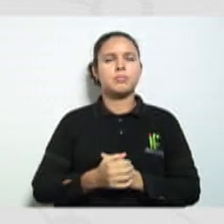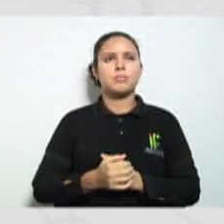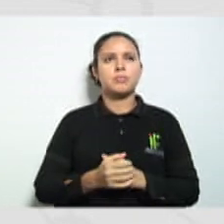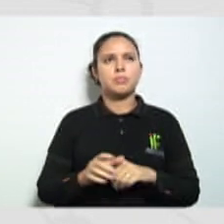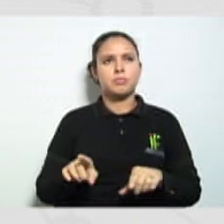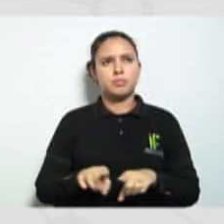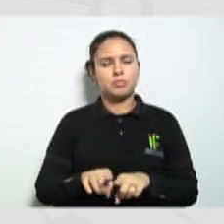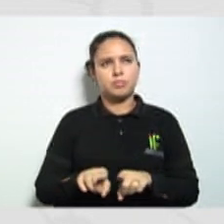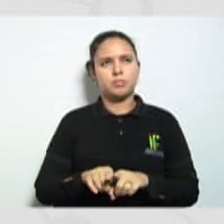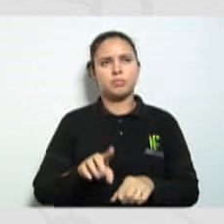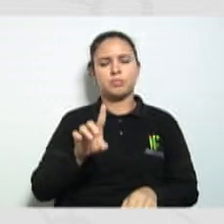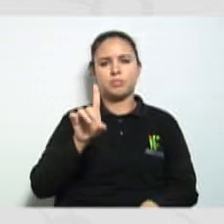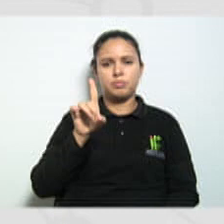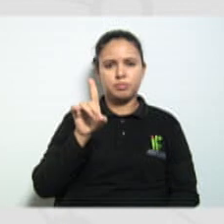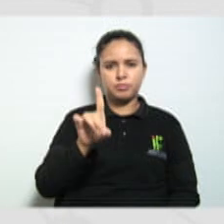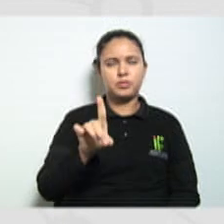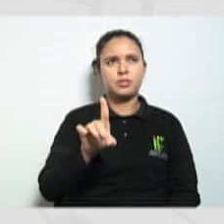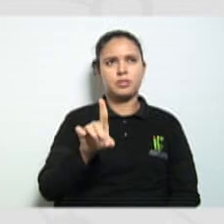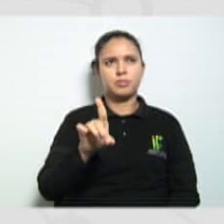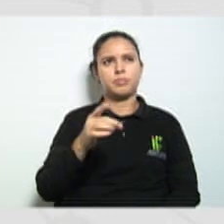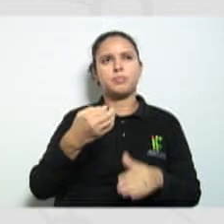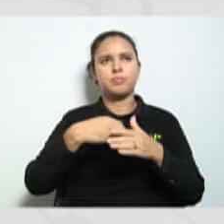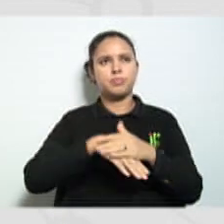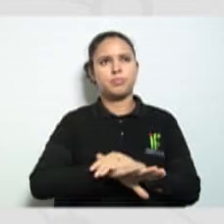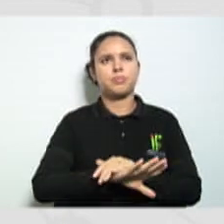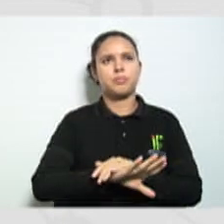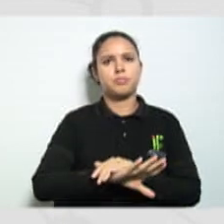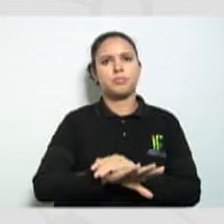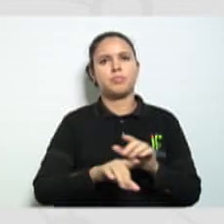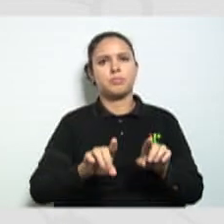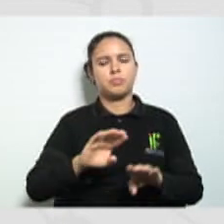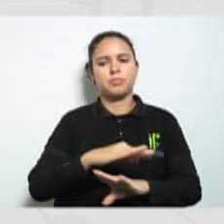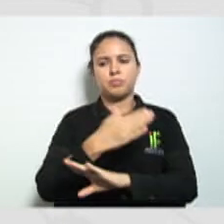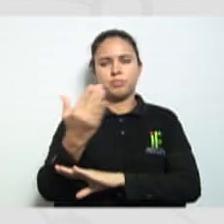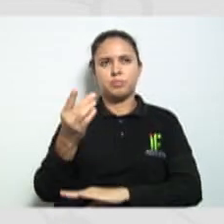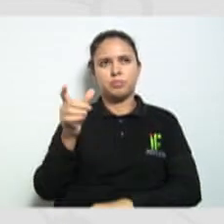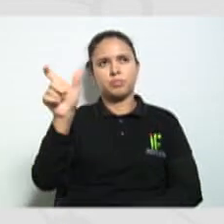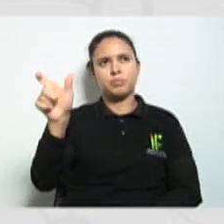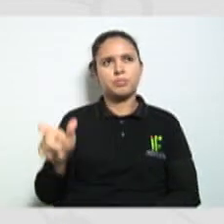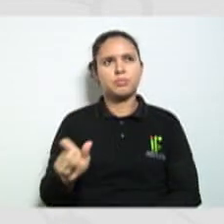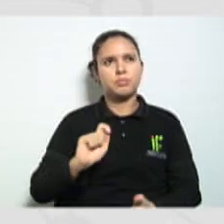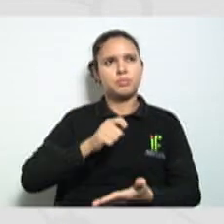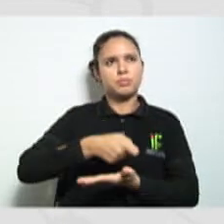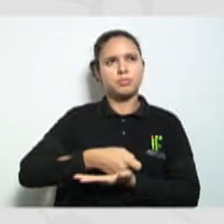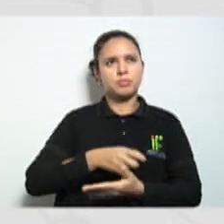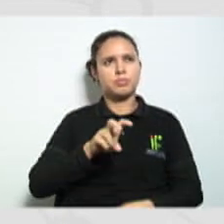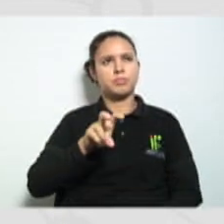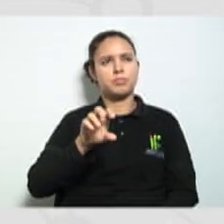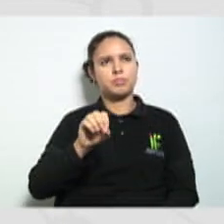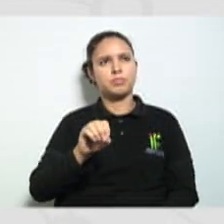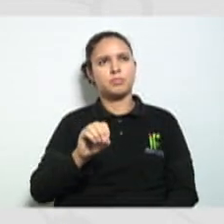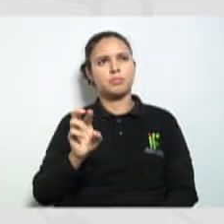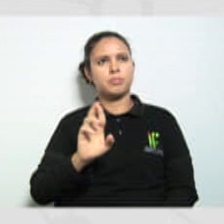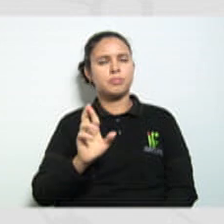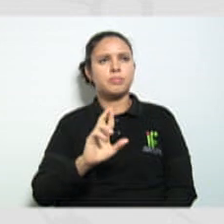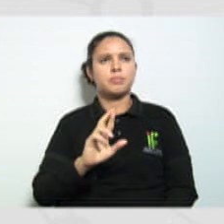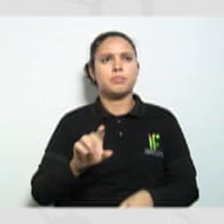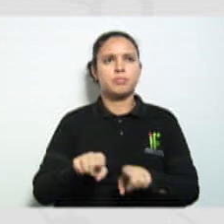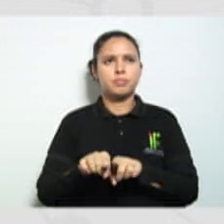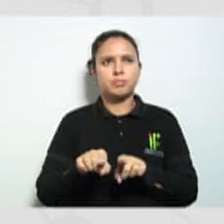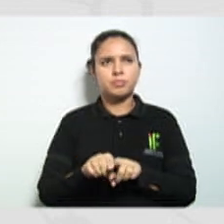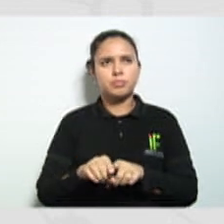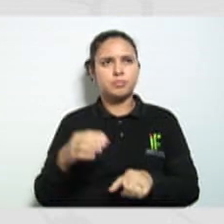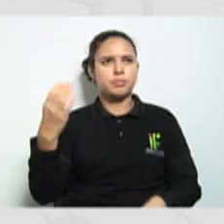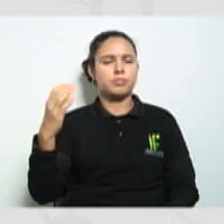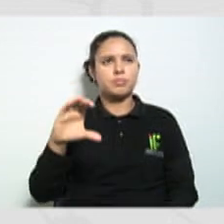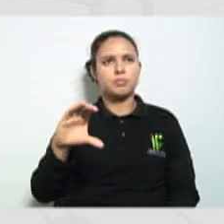com terceiros de R$500 e o crédito caixa com R$500. E a letra E, débito, estoques, operações